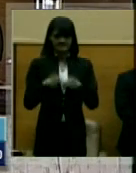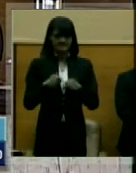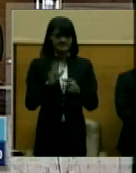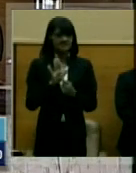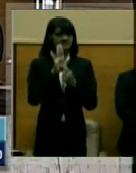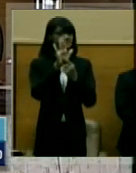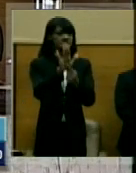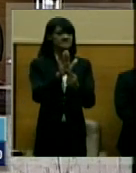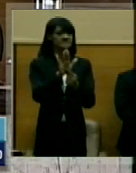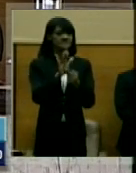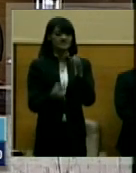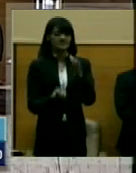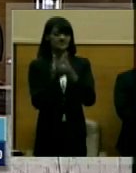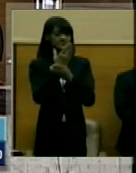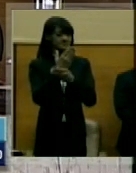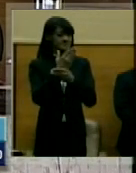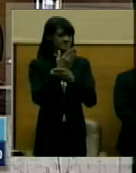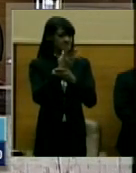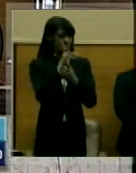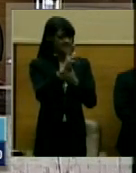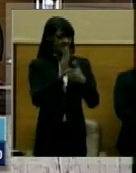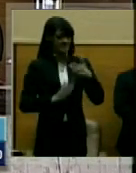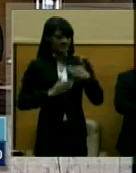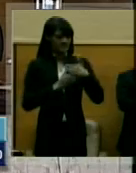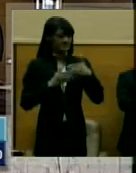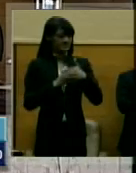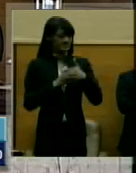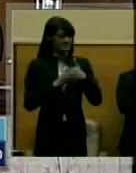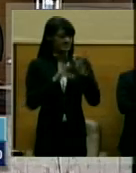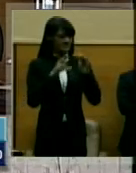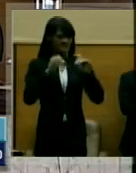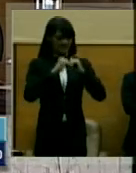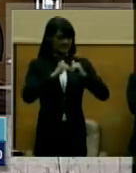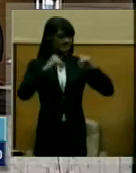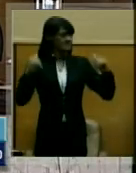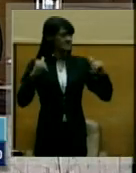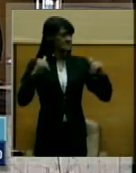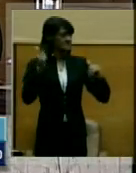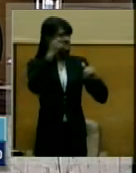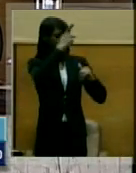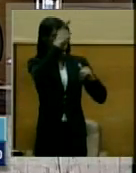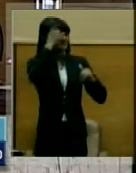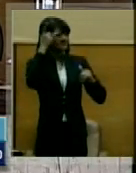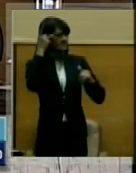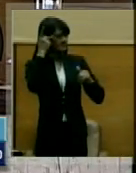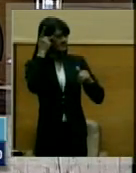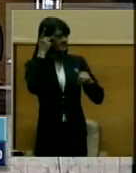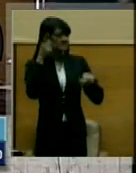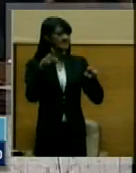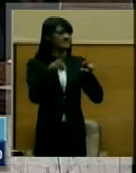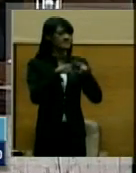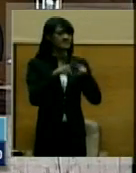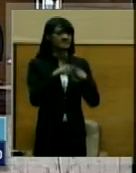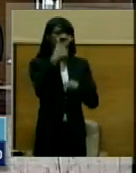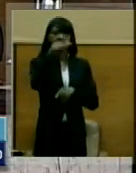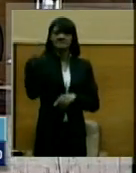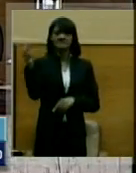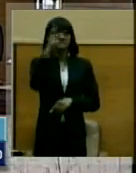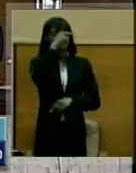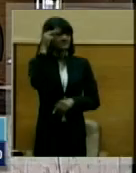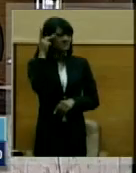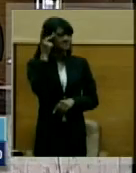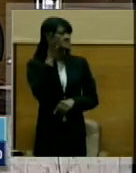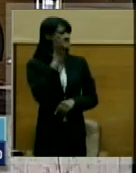rótulo cria um muro, uma divisão que separa socialmente o indivíduo referido das demais pessoas. É